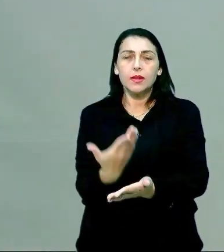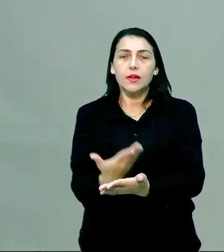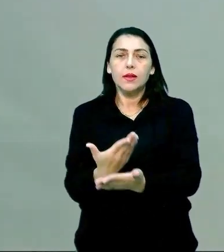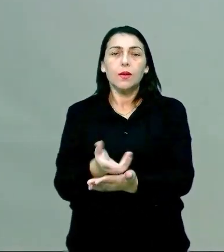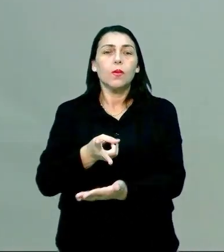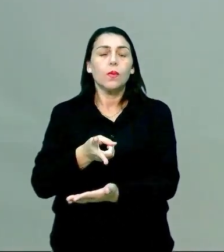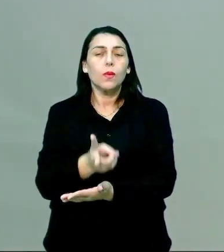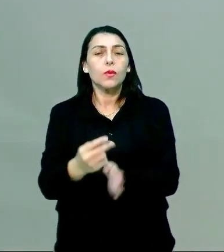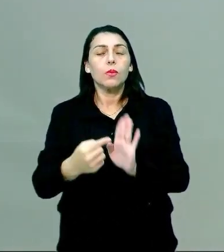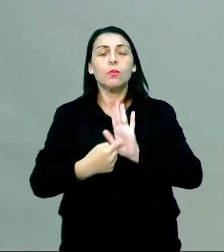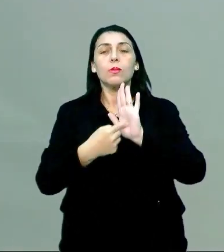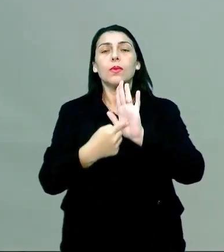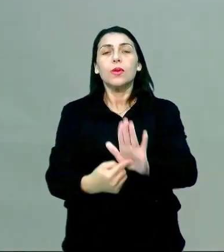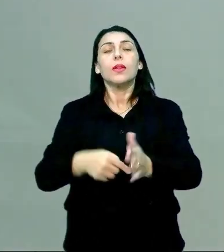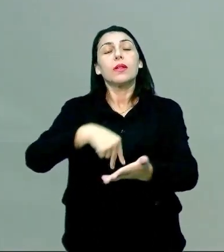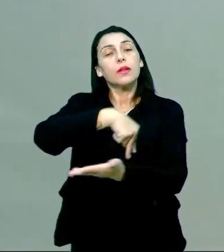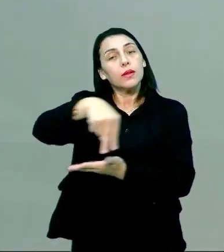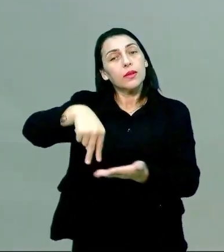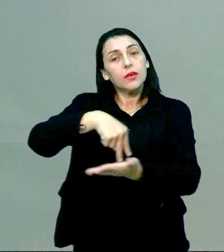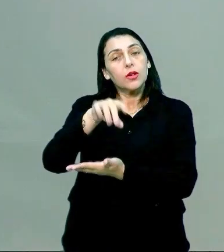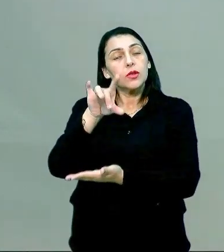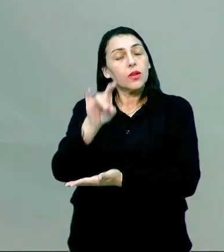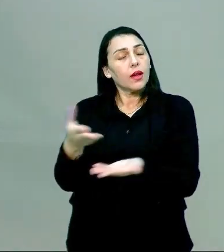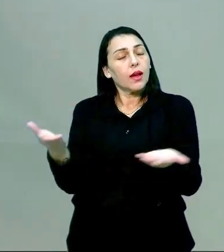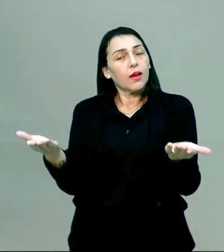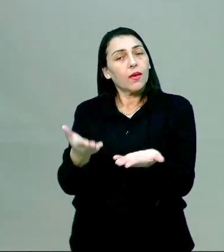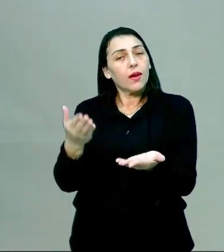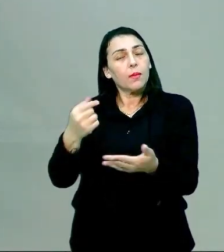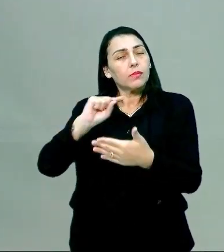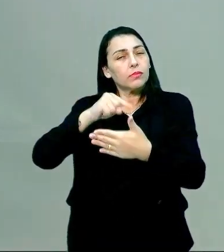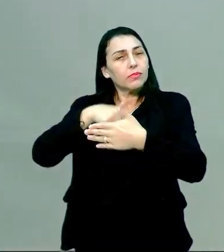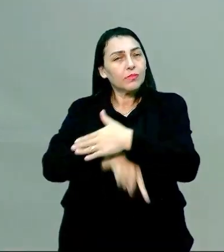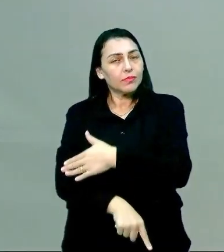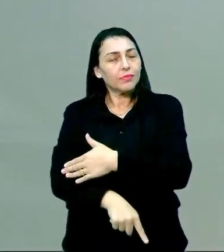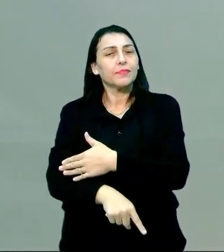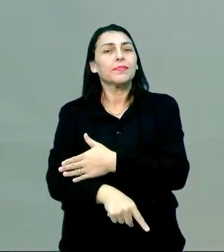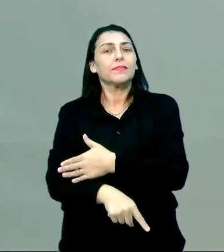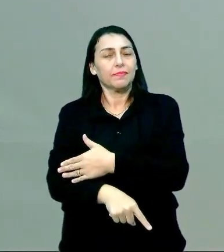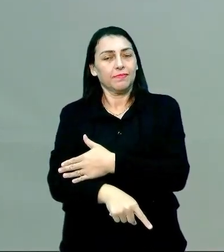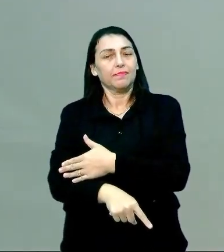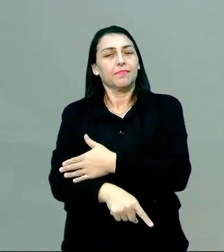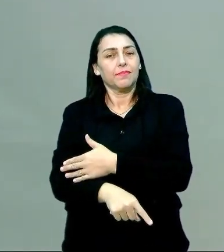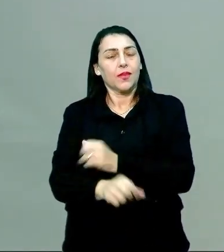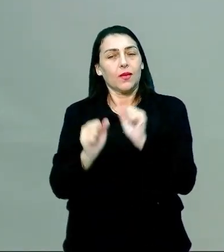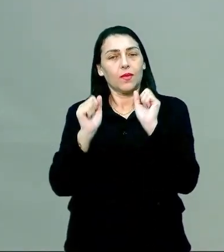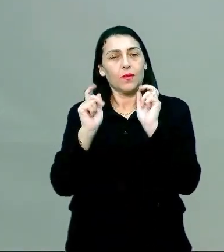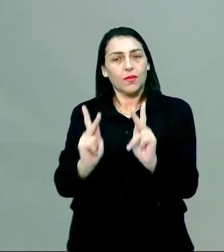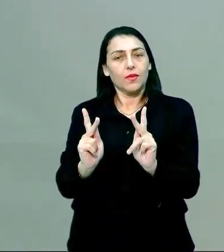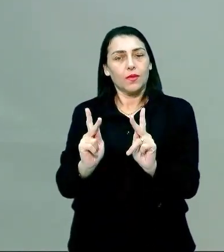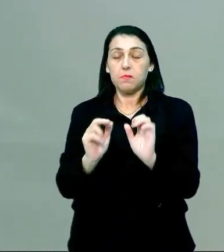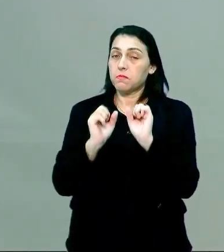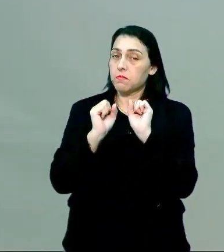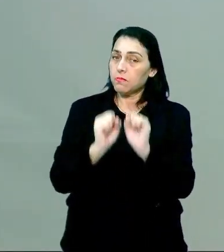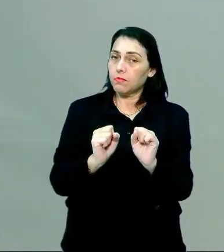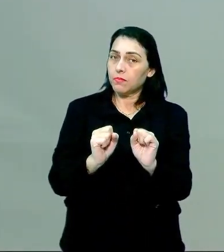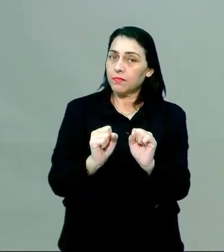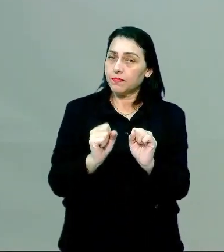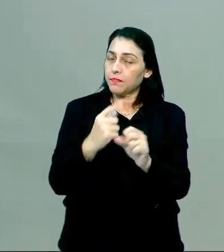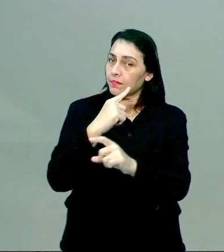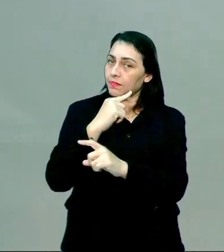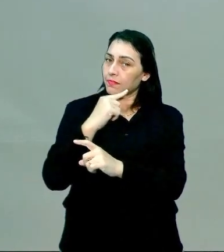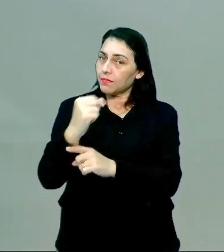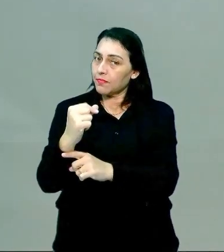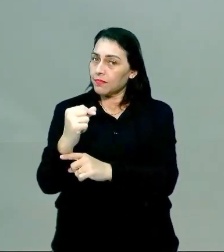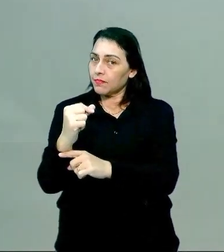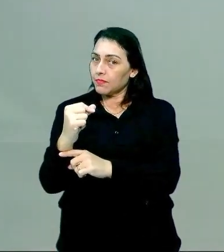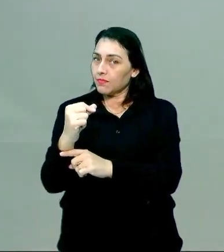a gente continua abordando um aspecto da dança, só que agora um pouco mais aprofundado e problematizado, beleza? Posso sair